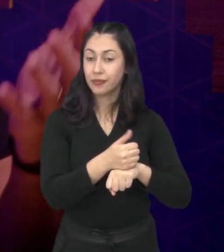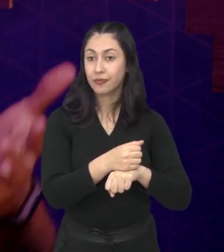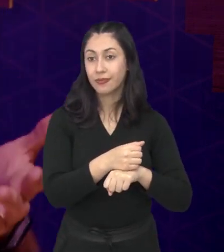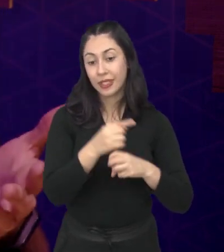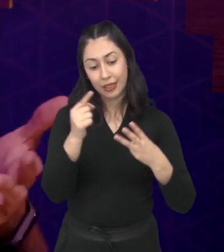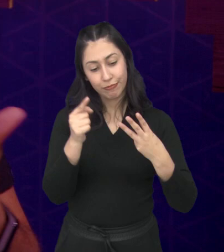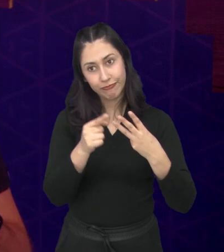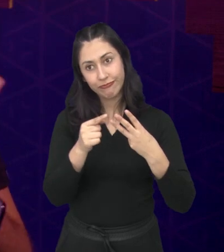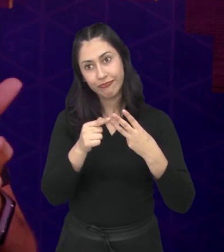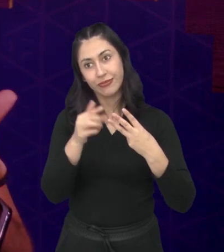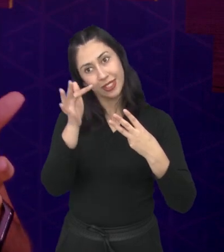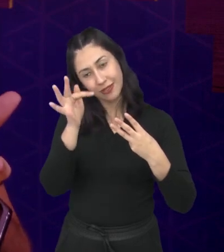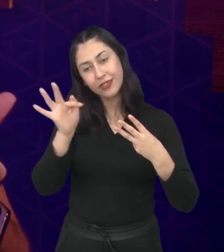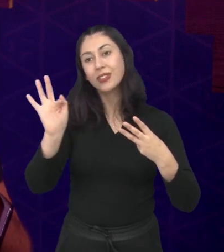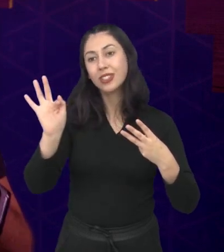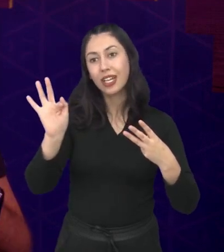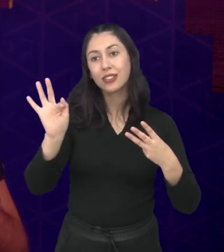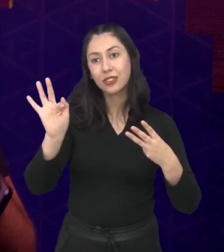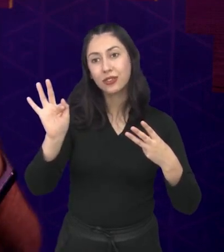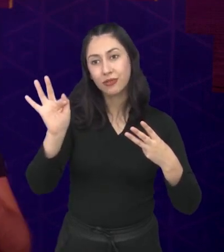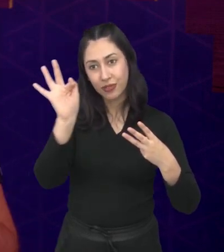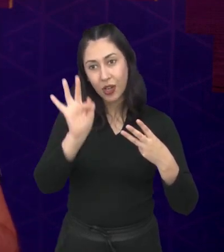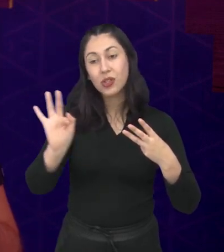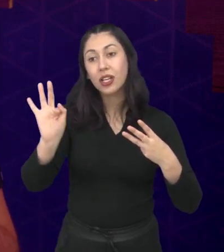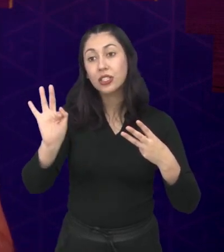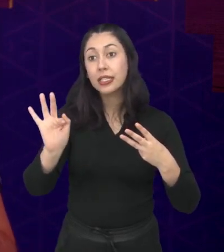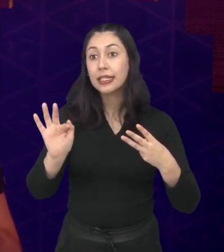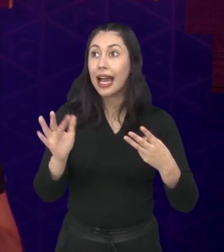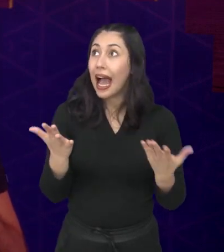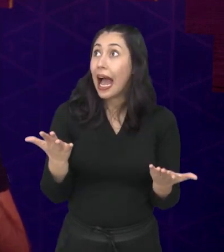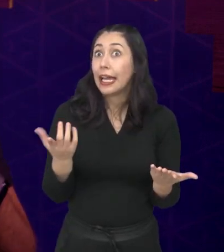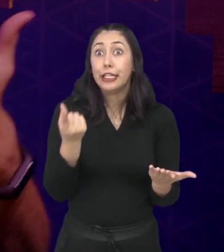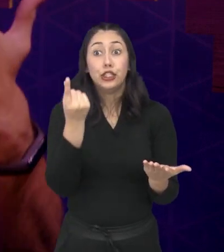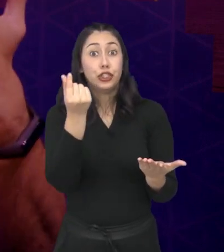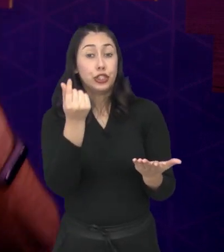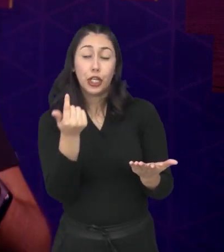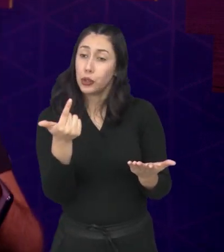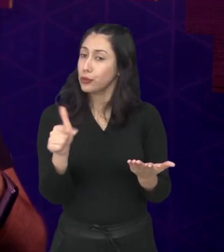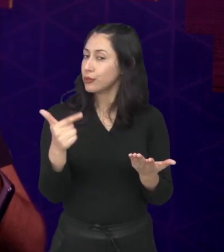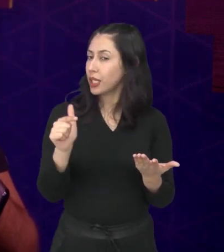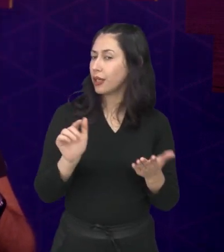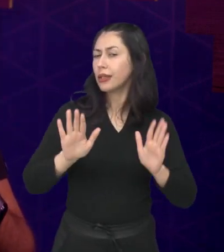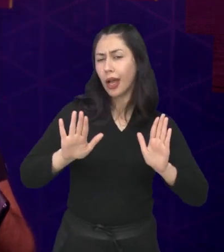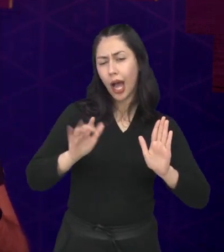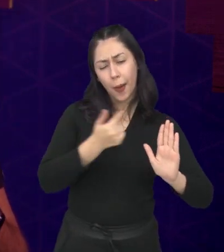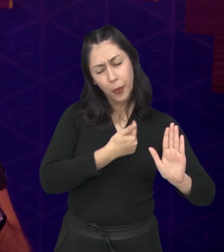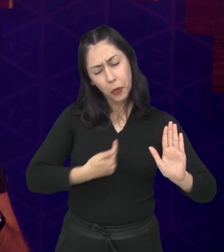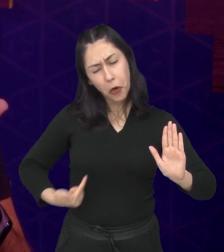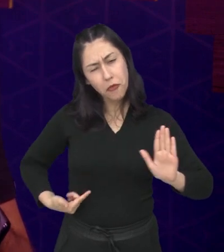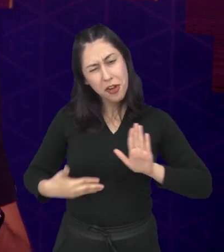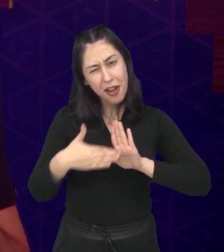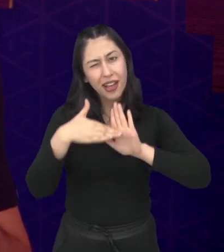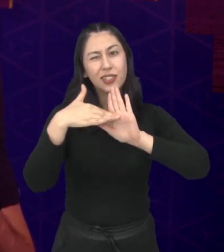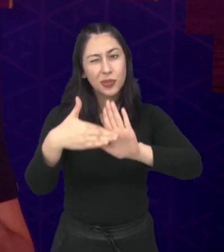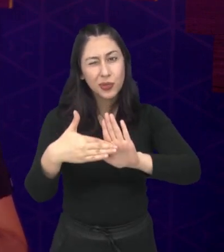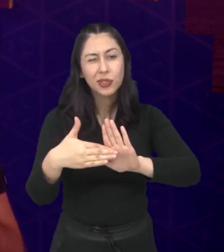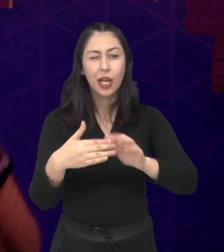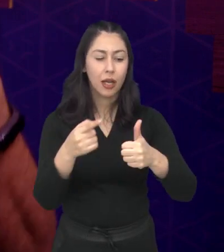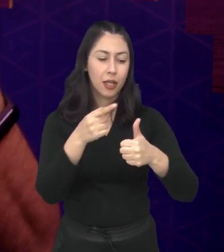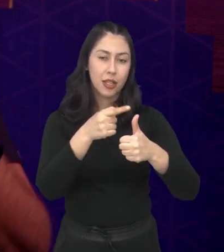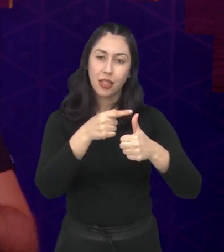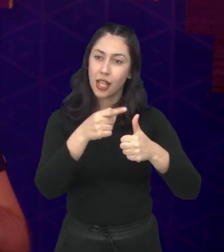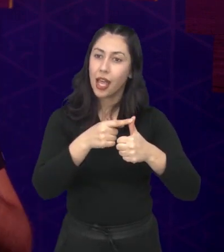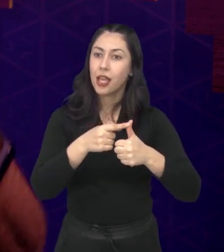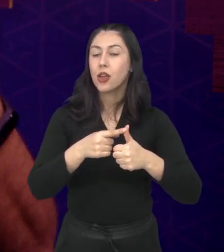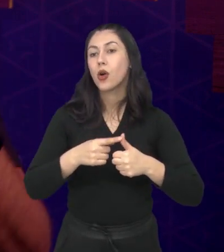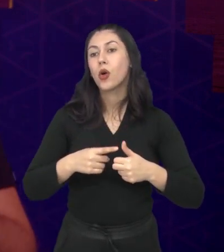o nível superior, que é a graduação. E se você não tem grana, a gente tem vários programas do governo para ajudar a galera a se formar. Tem o ProUni,